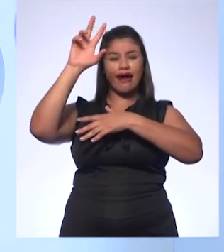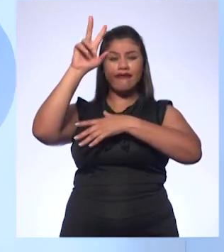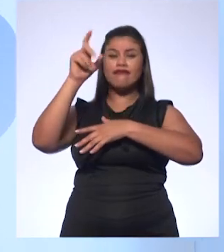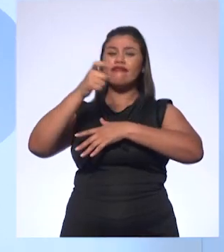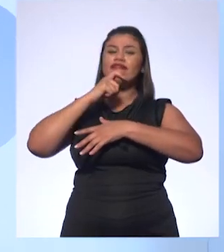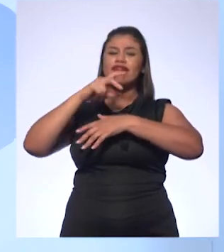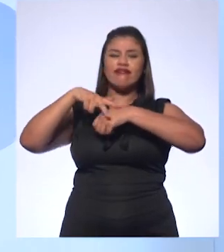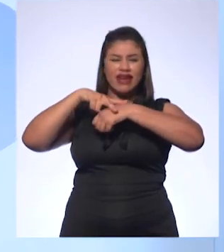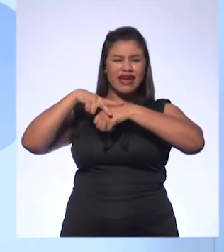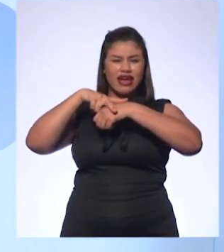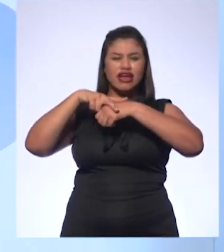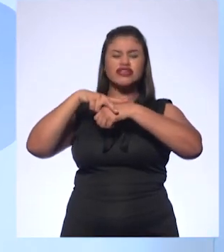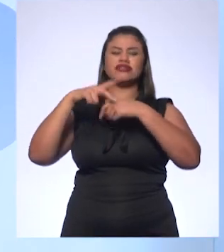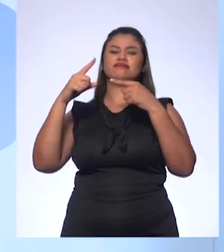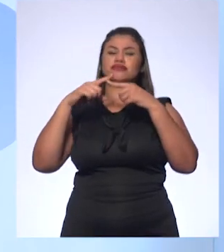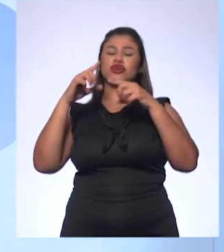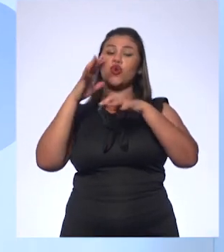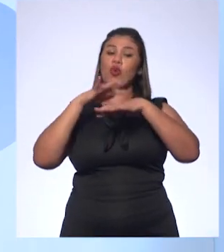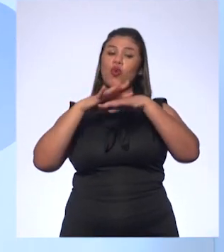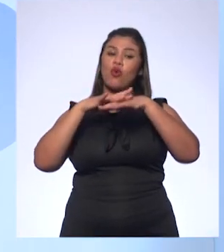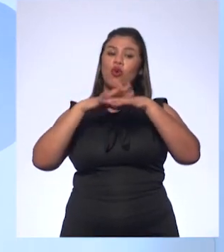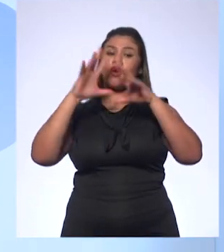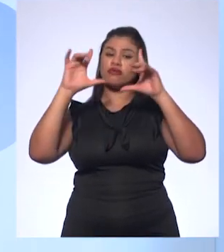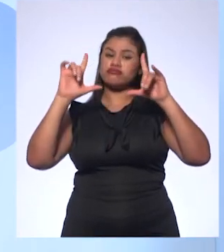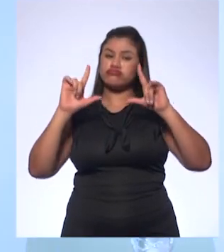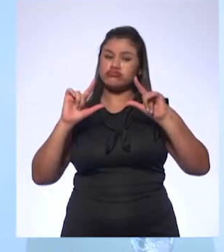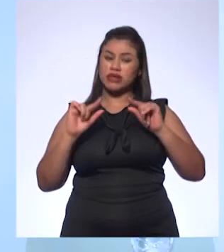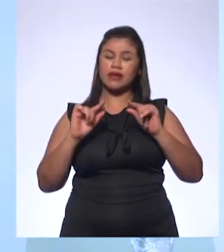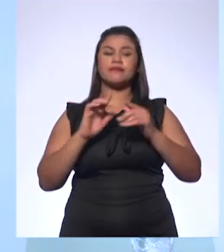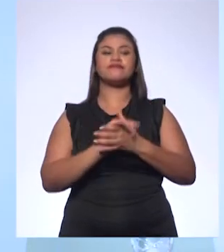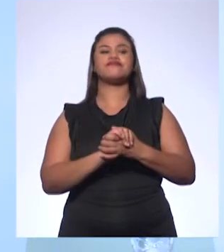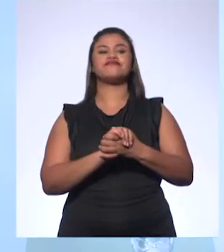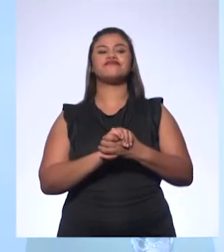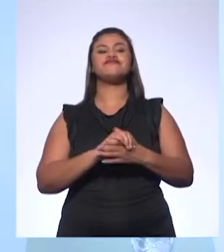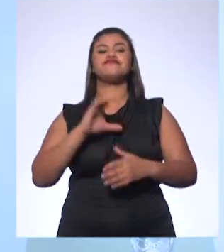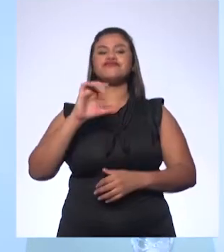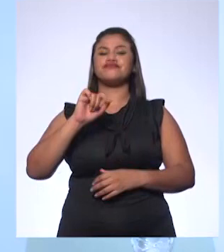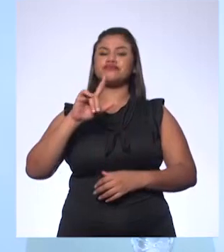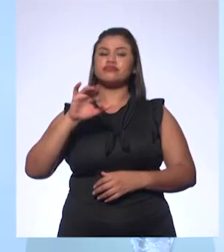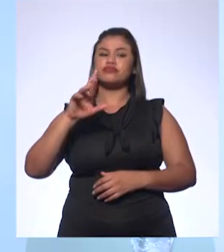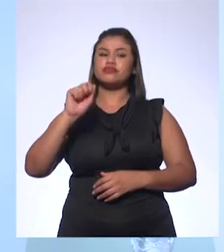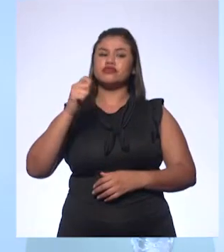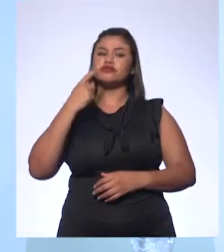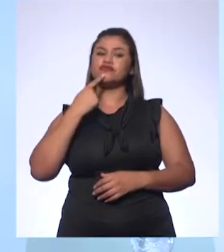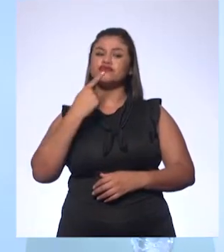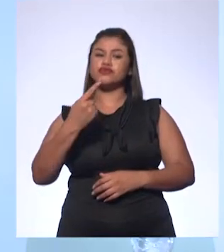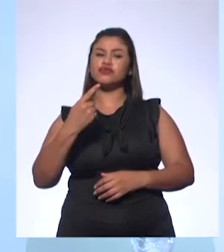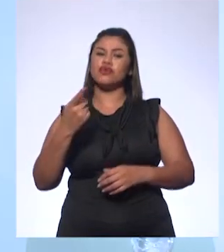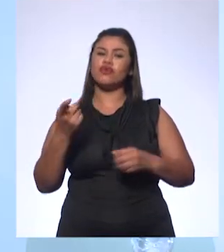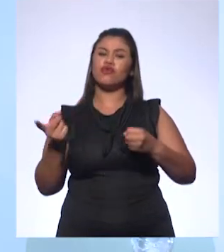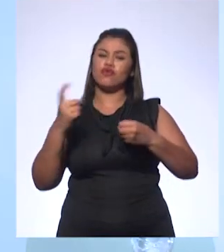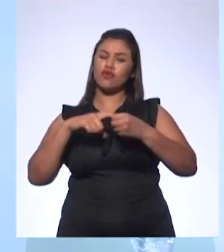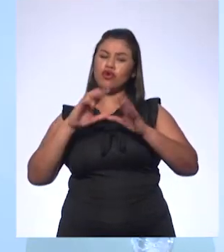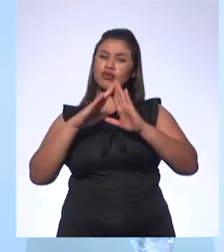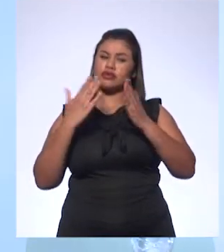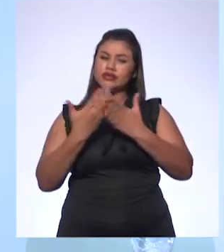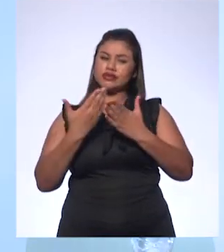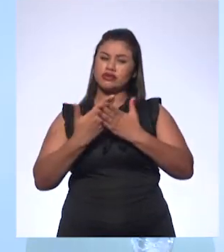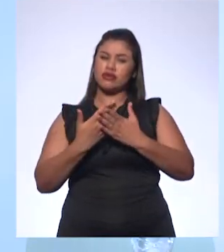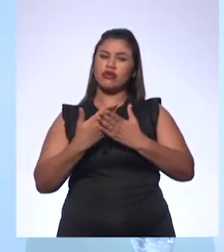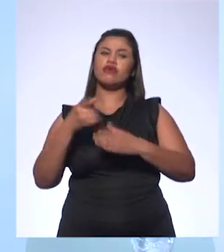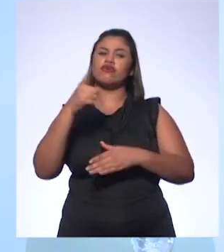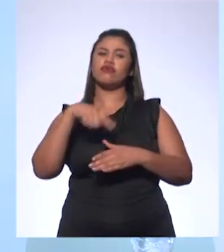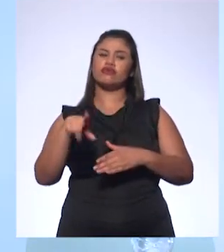fim da pandemia, obviamente, né? Eu vi que alguns alunos aqui que me chamaram a atenção, como a aluna Clara, ela coloca a volta às aulas. Isso me chama muita atenção, quando